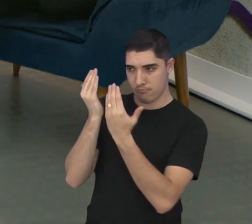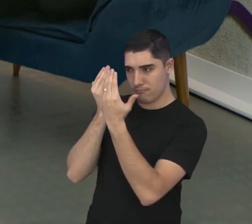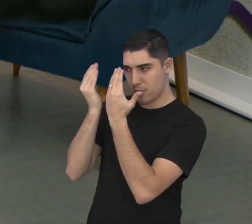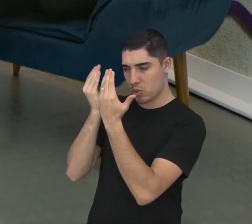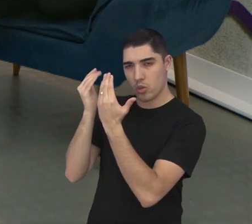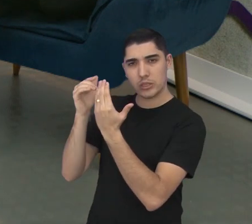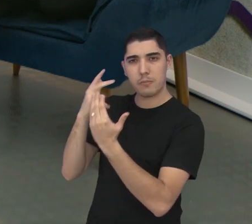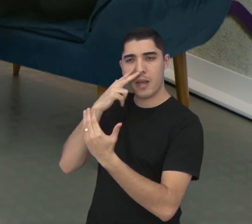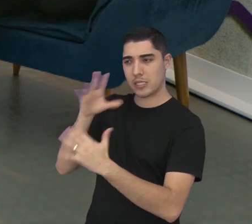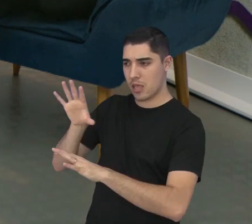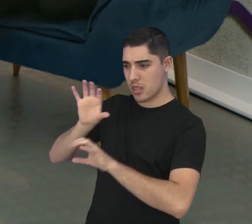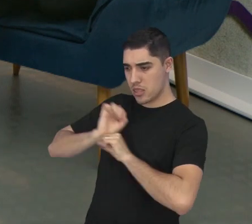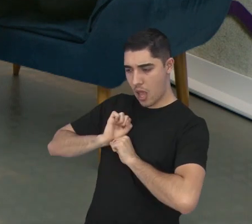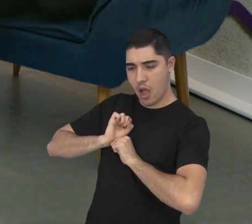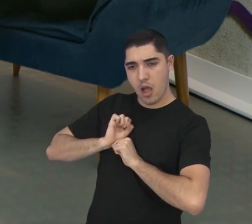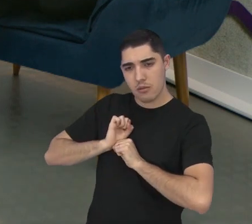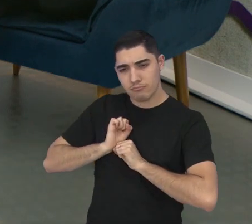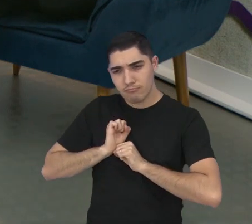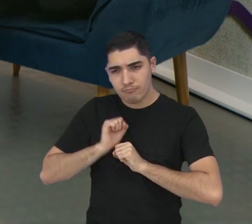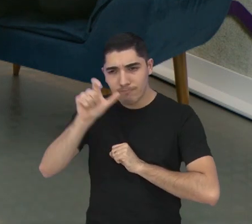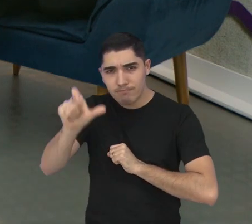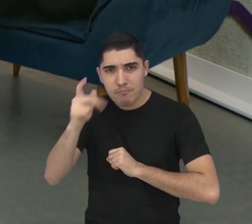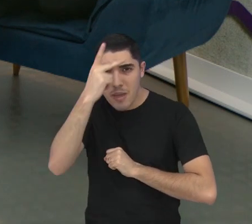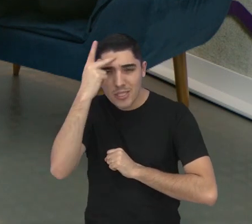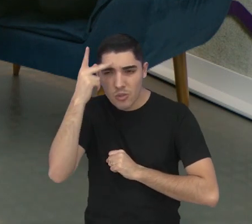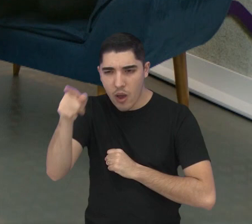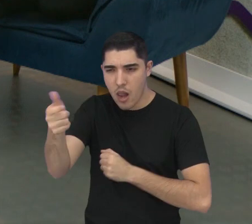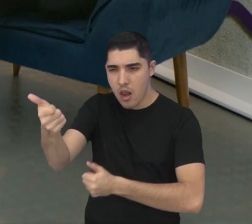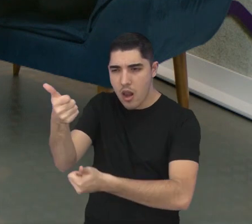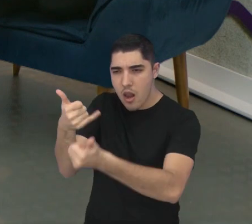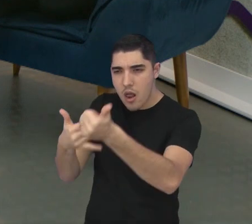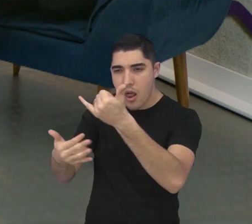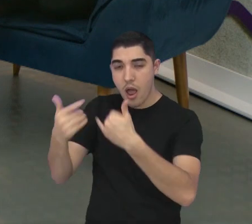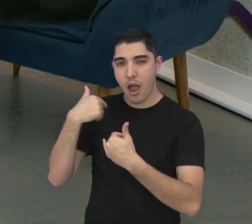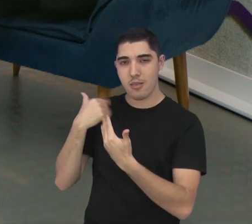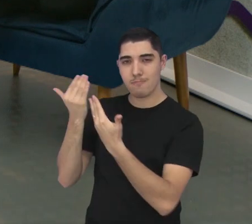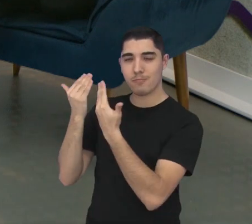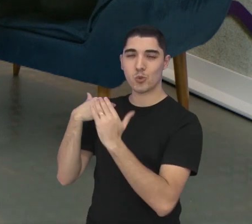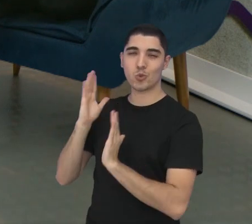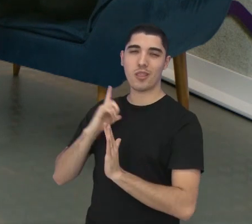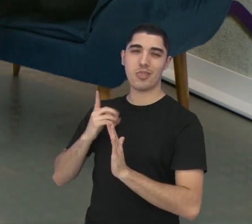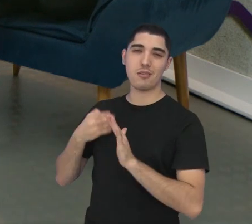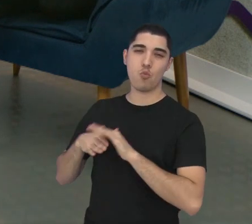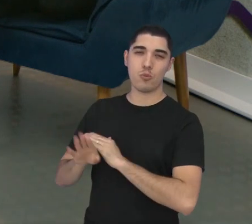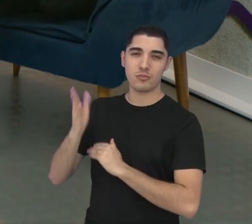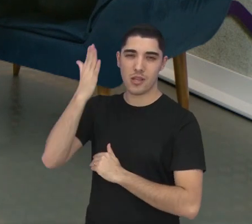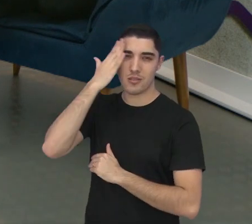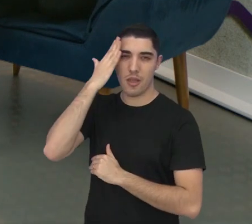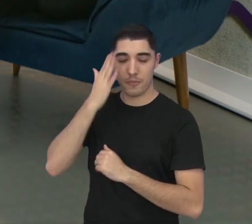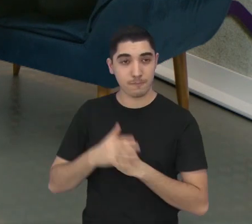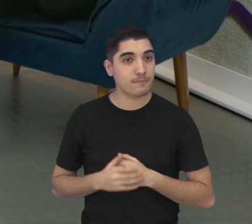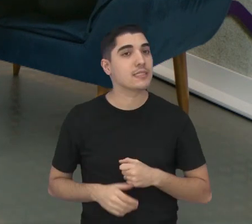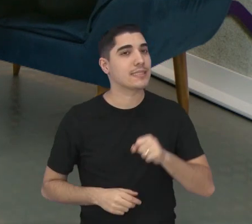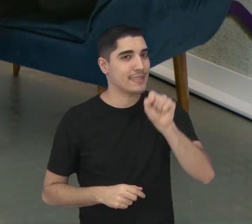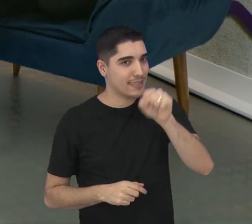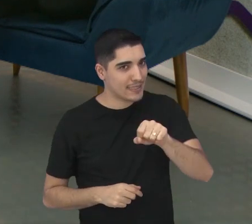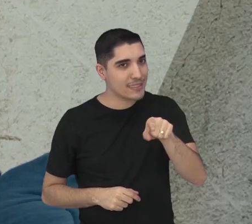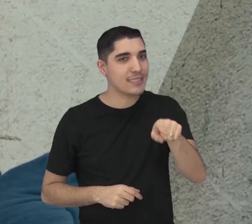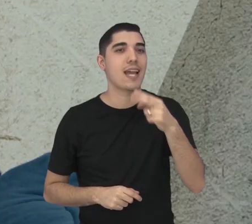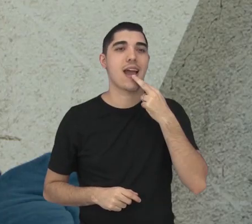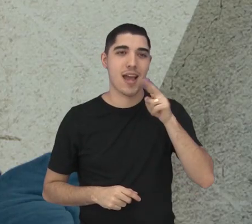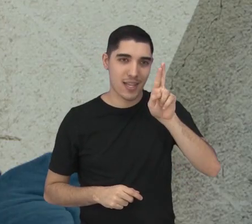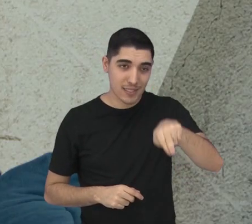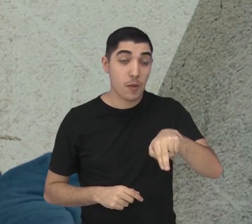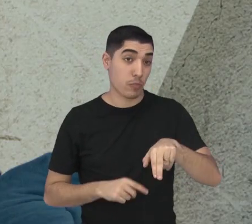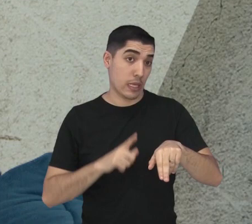parte da psicologia de captar aquilo que a pessoa está realmente tentando expressar, né? Sim, é exatamente